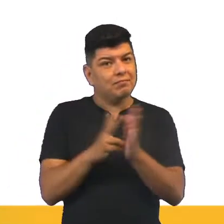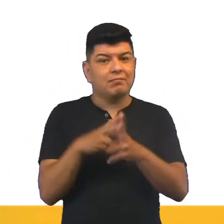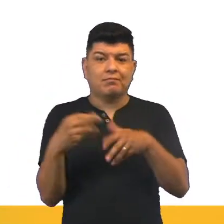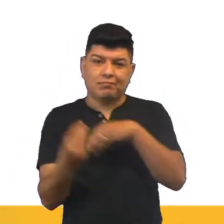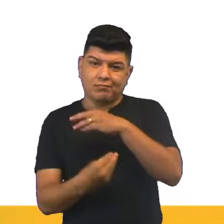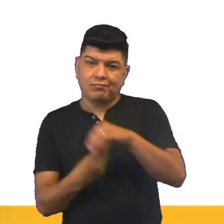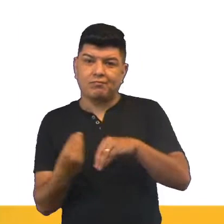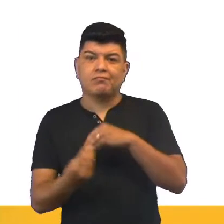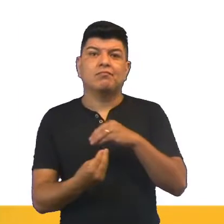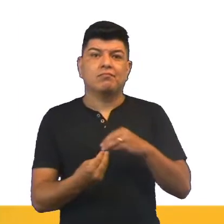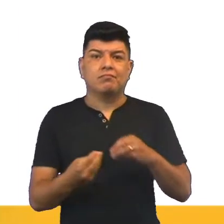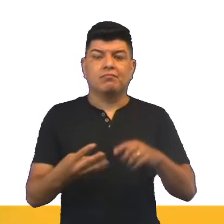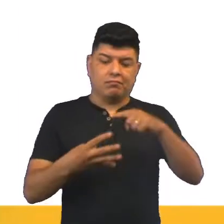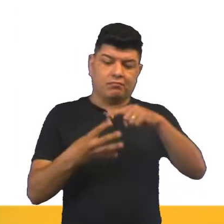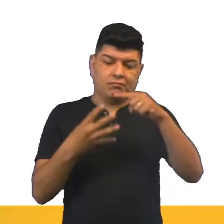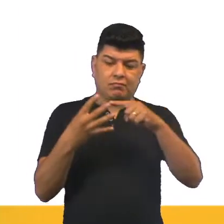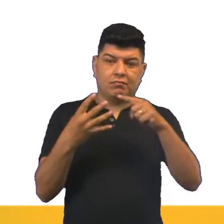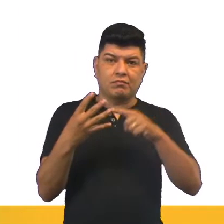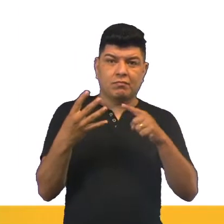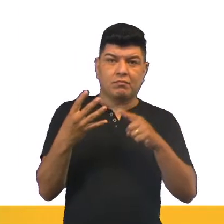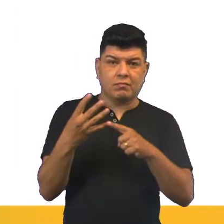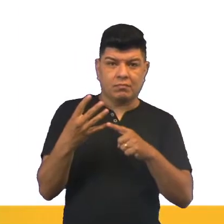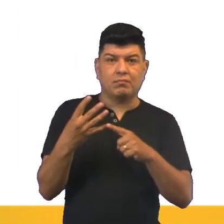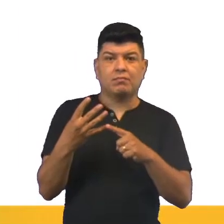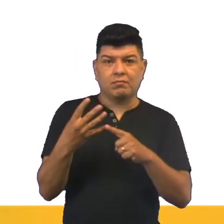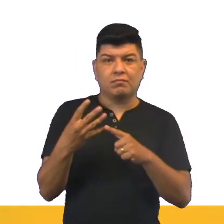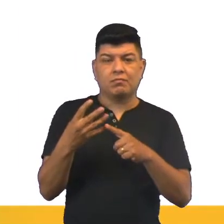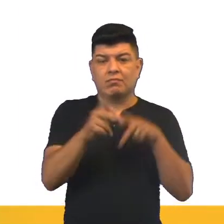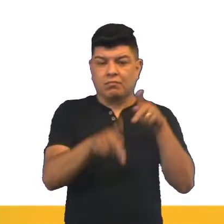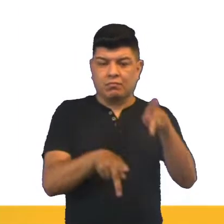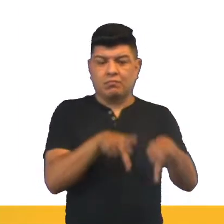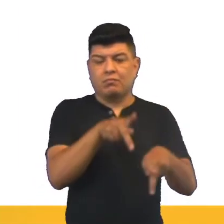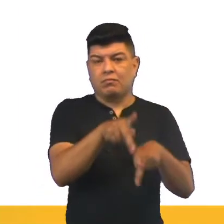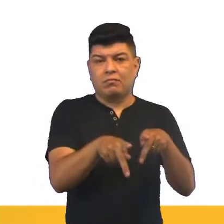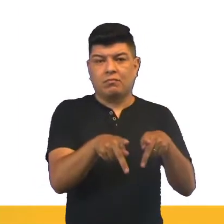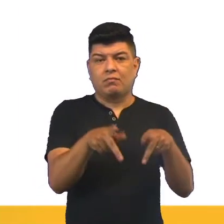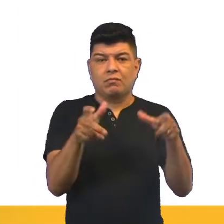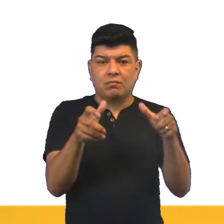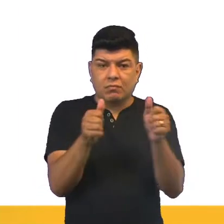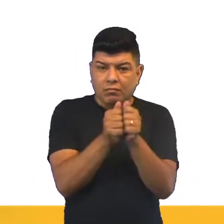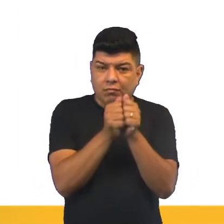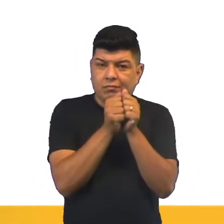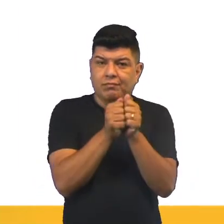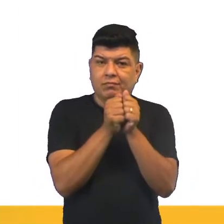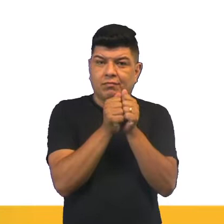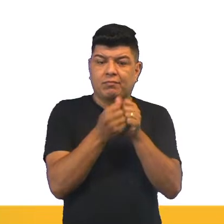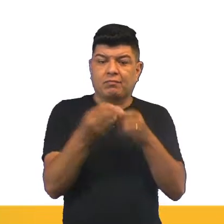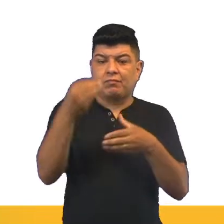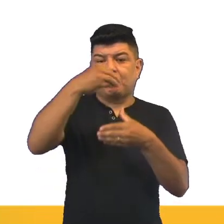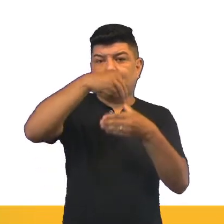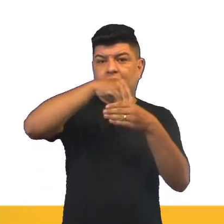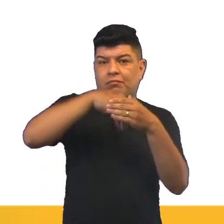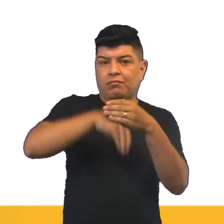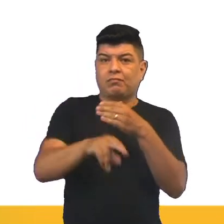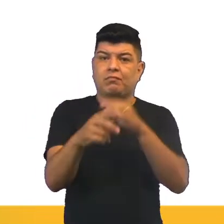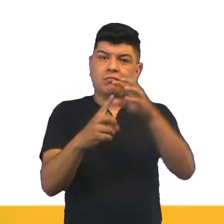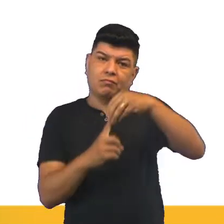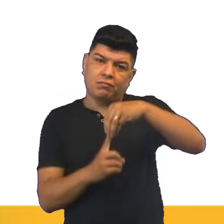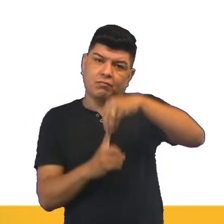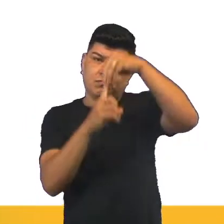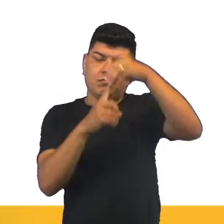só, né? Quatro grandes povos aí que se juntaram dentro de uma só